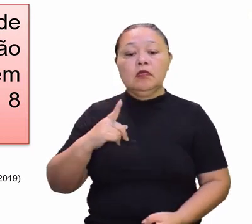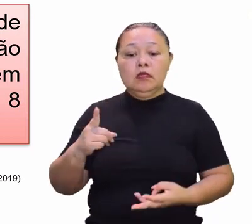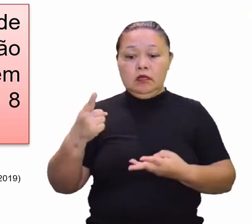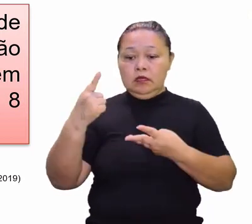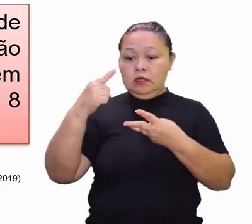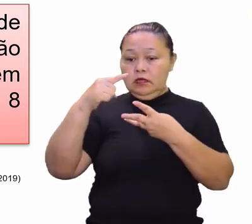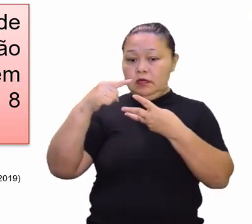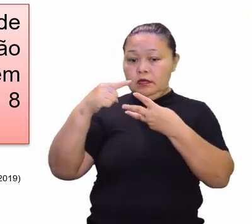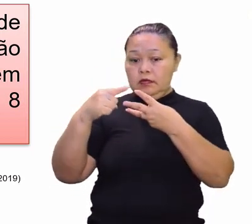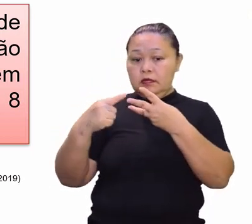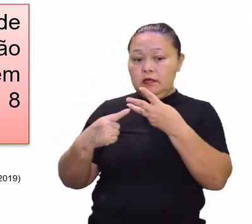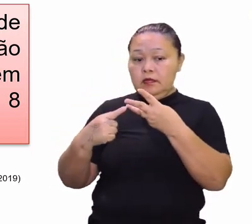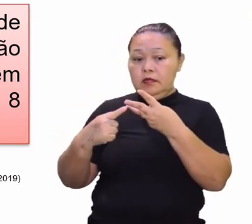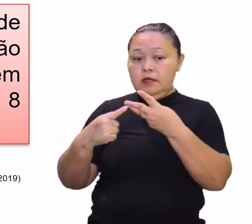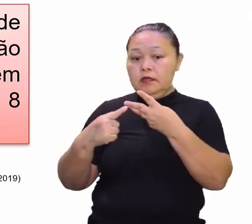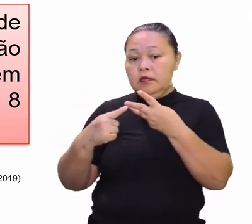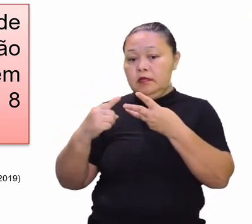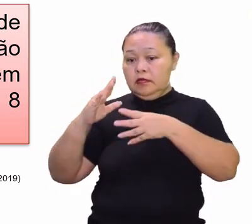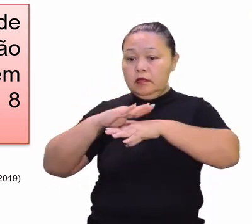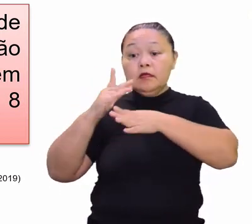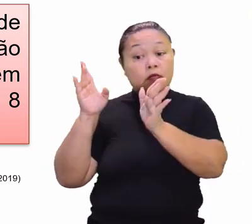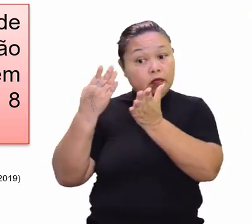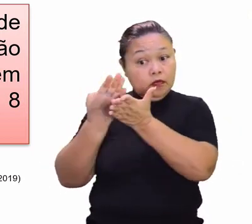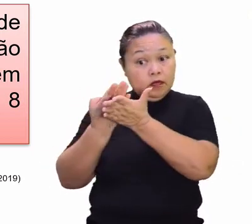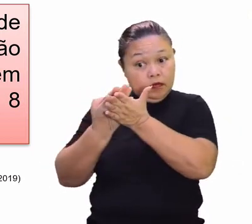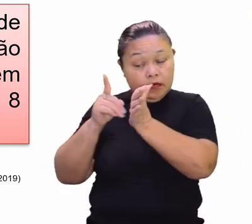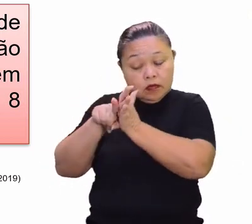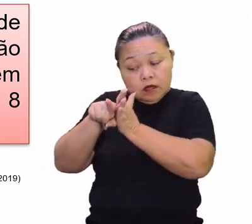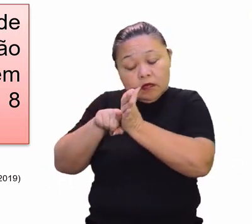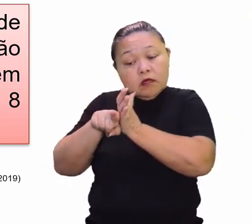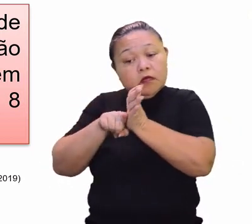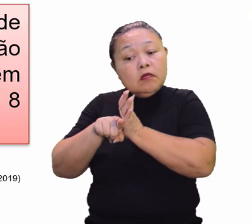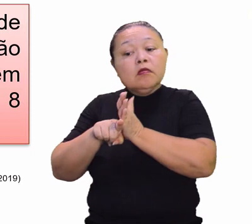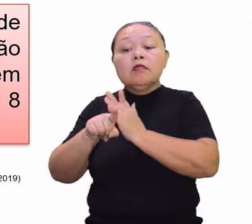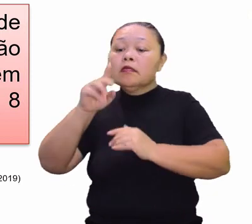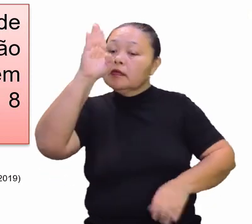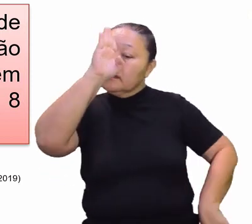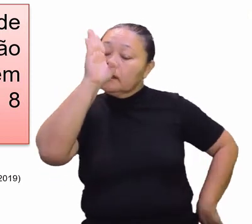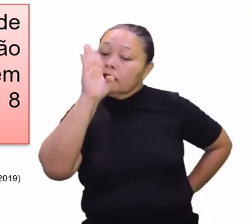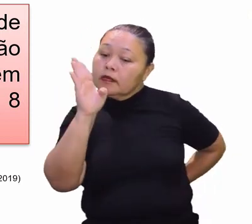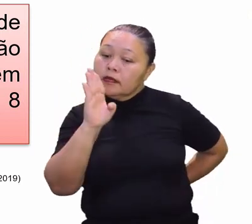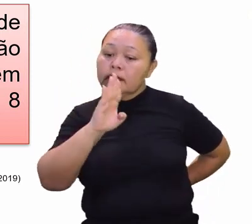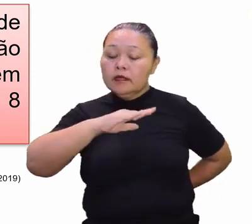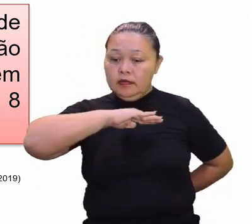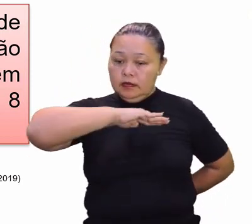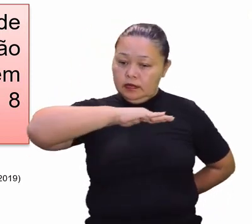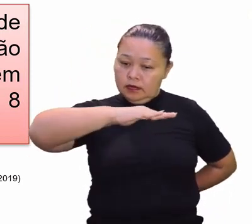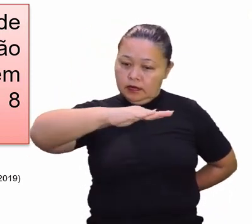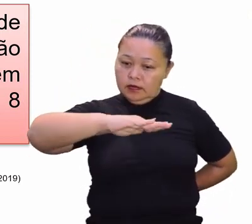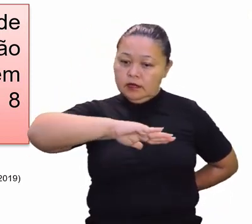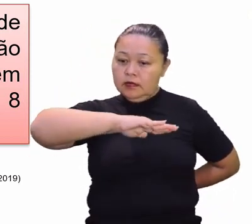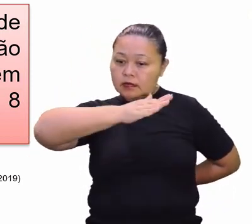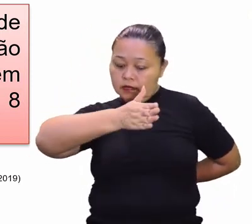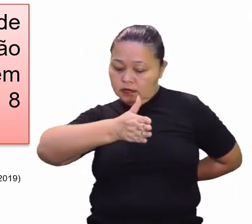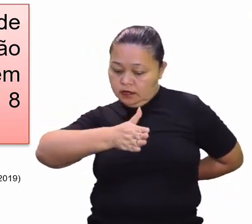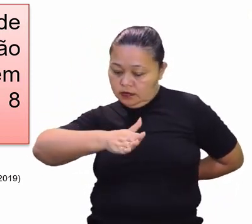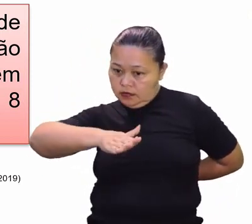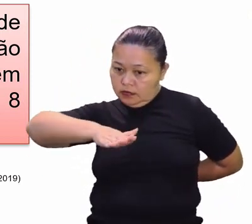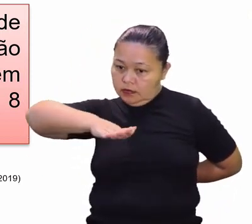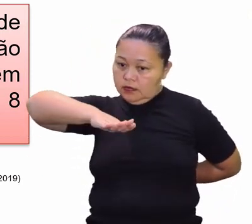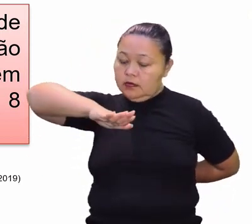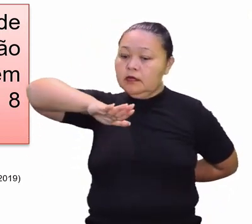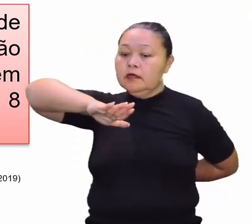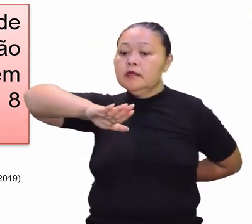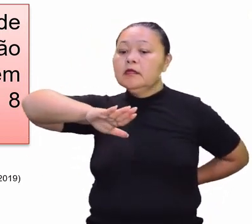relevo a nível Brasil, ele, no seu estudo, ele identificou que o Brasil tem planícies, depressões